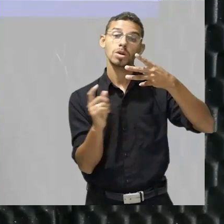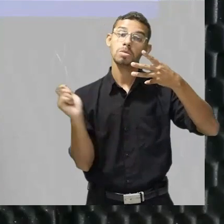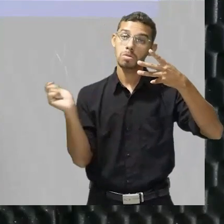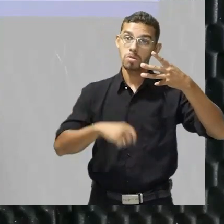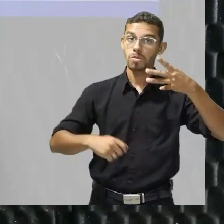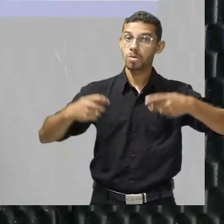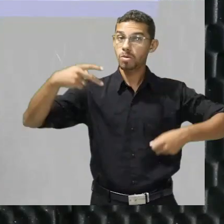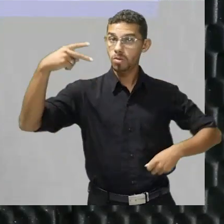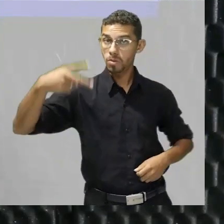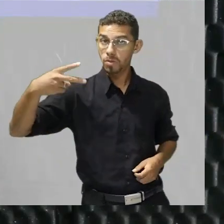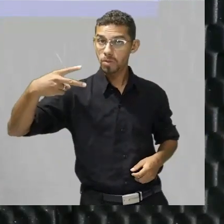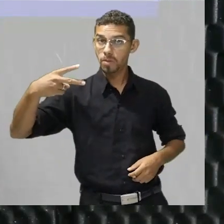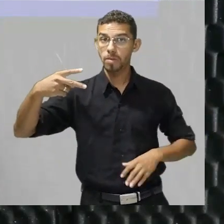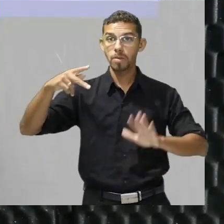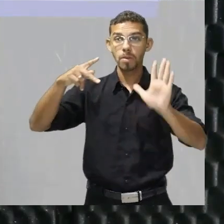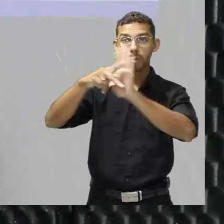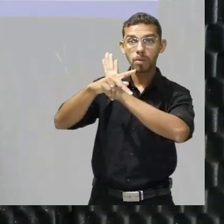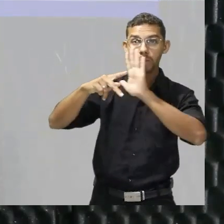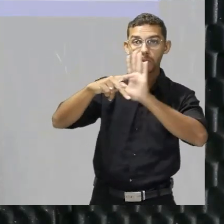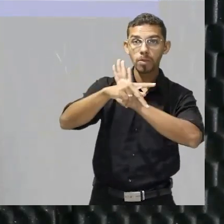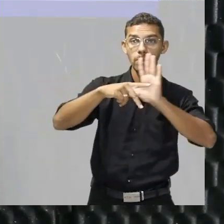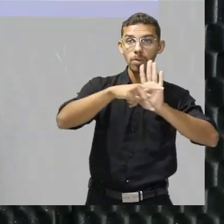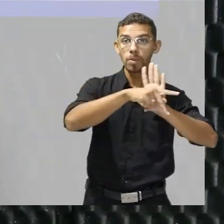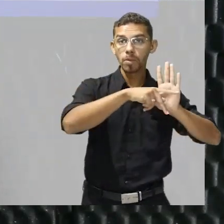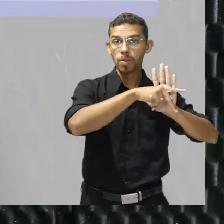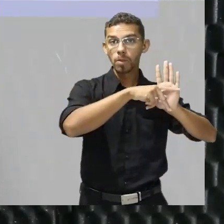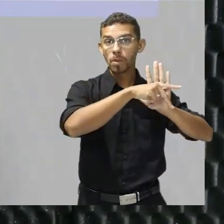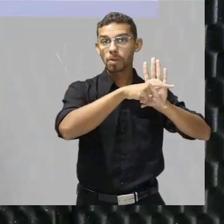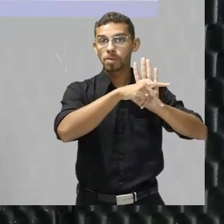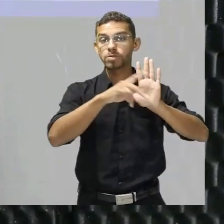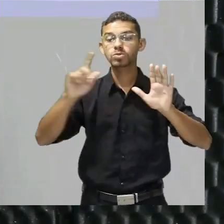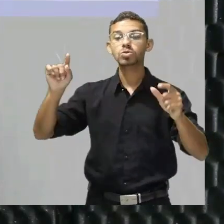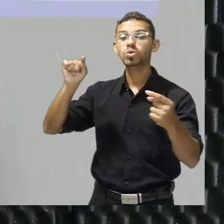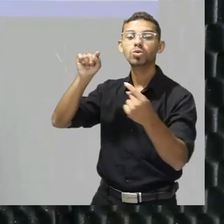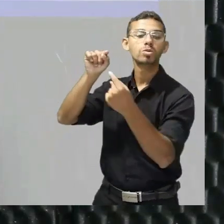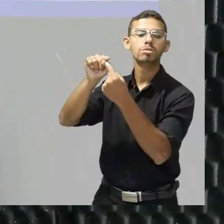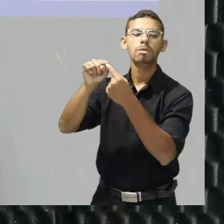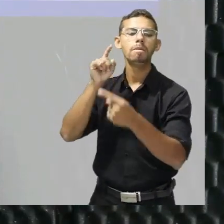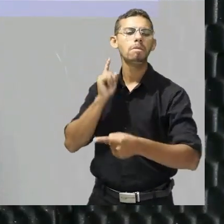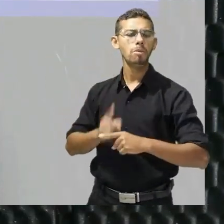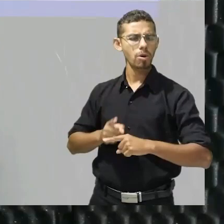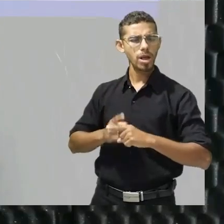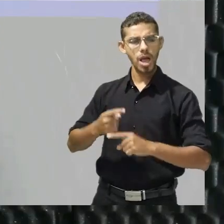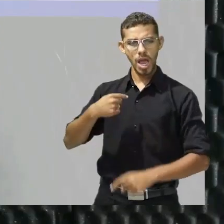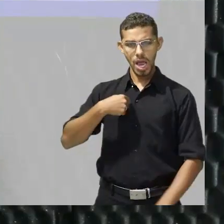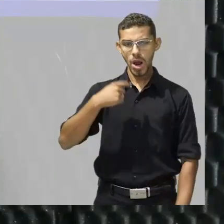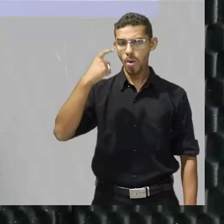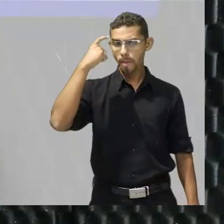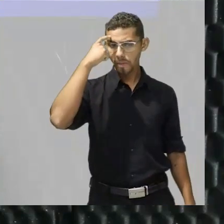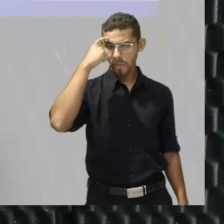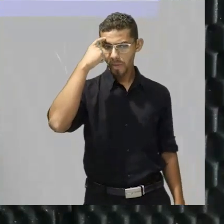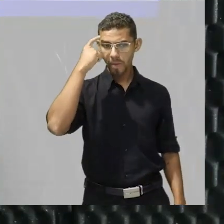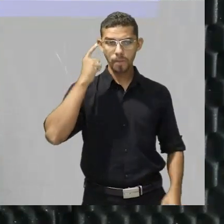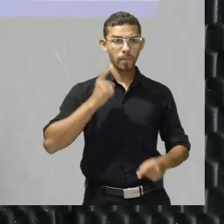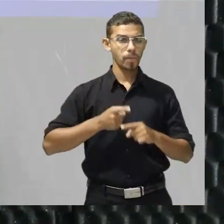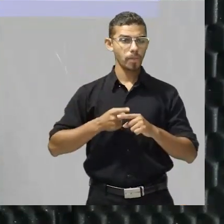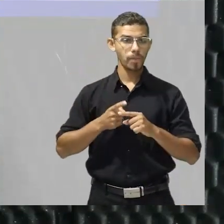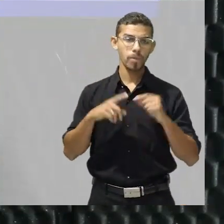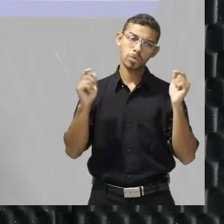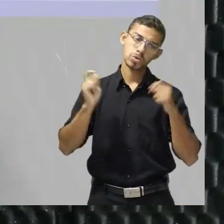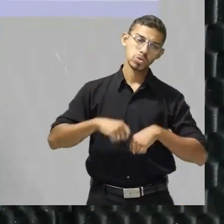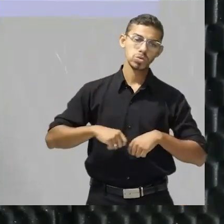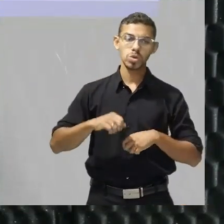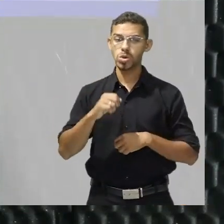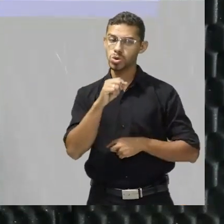parágrafos no primeiro parágrafo os objetivos porque eu penso isso E aí você vai colocar as duas